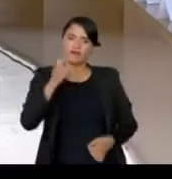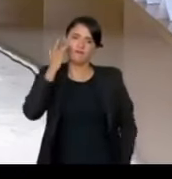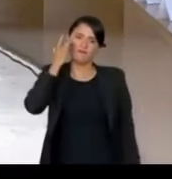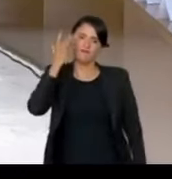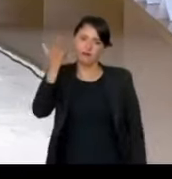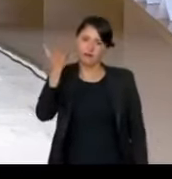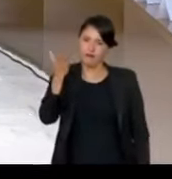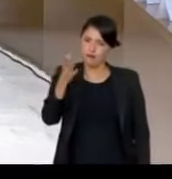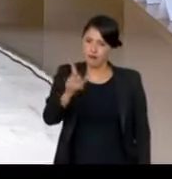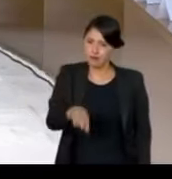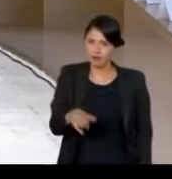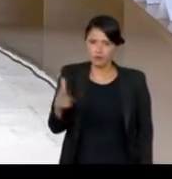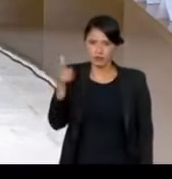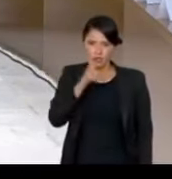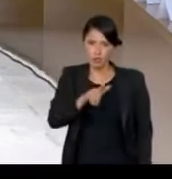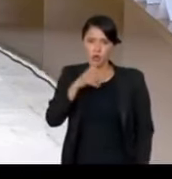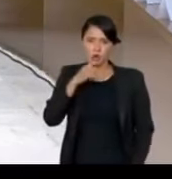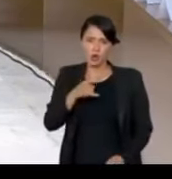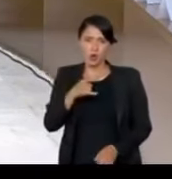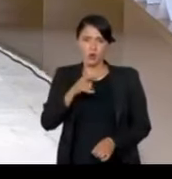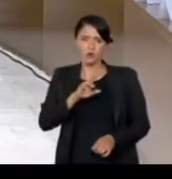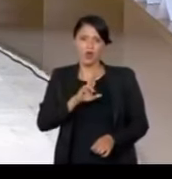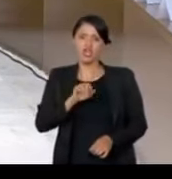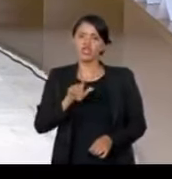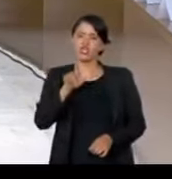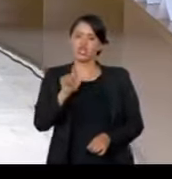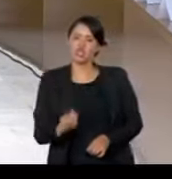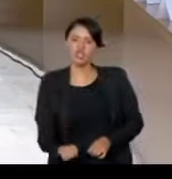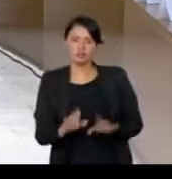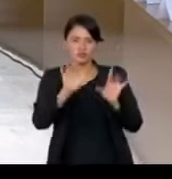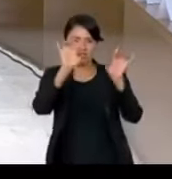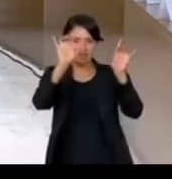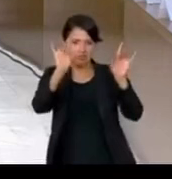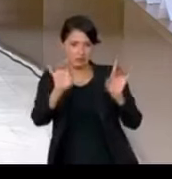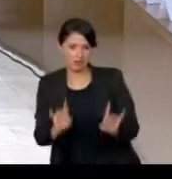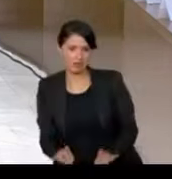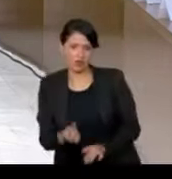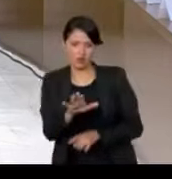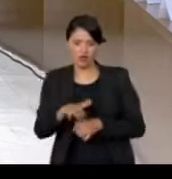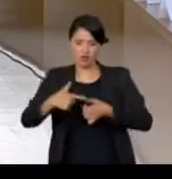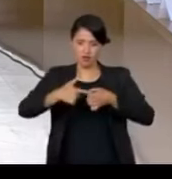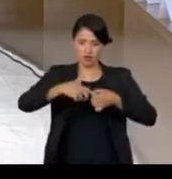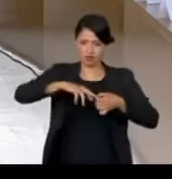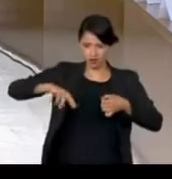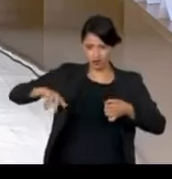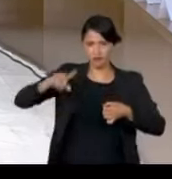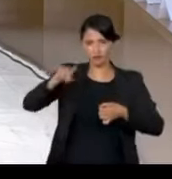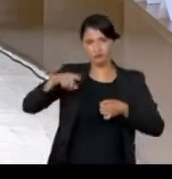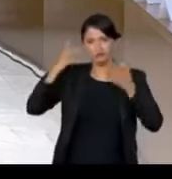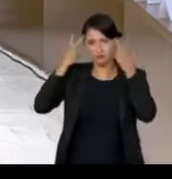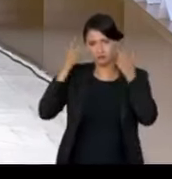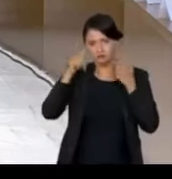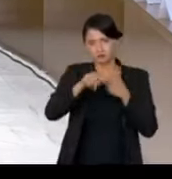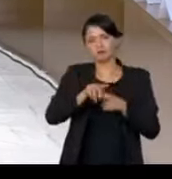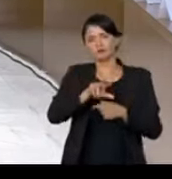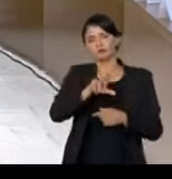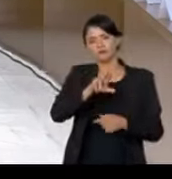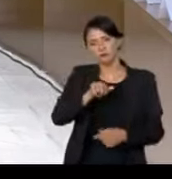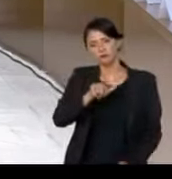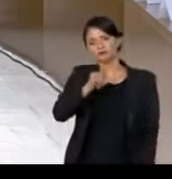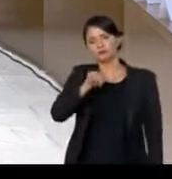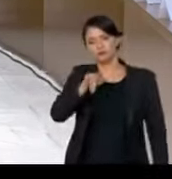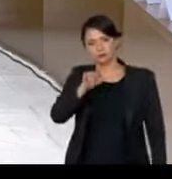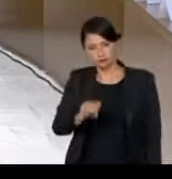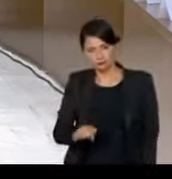fácil se obter um regime especial tributário para o setor de combustíveis. É muito fácil. E normalmente, esses regimes especiais são